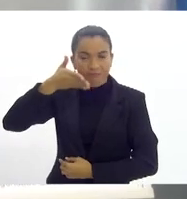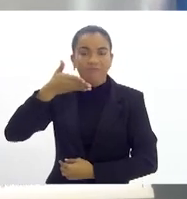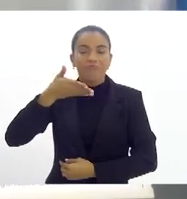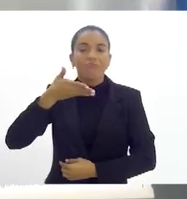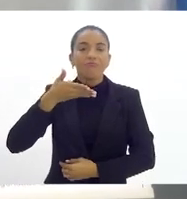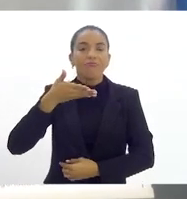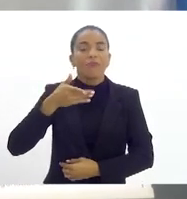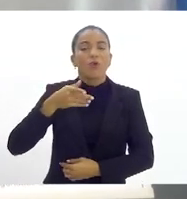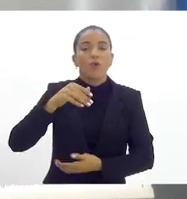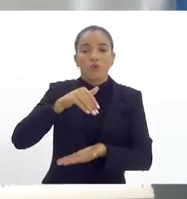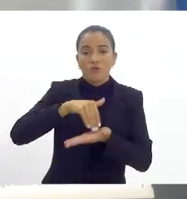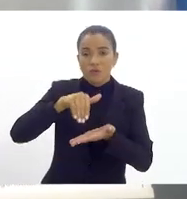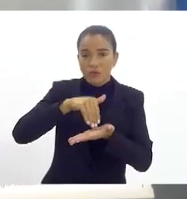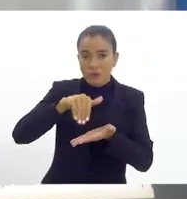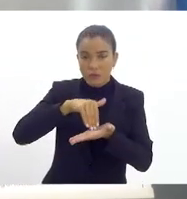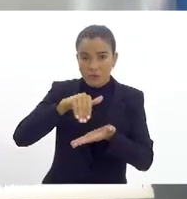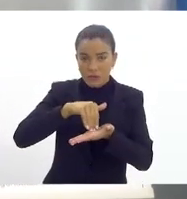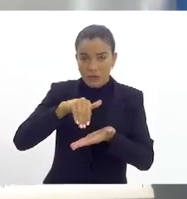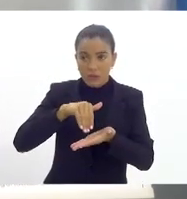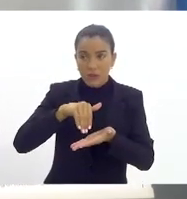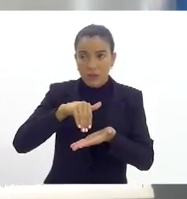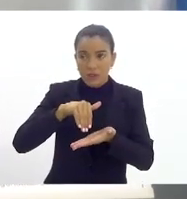o secretário